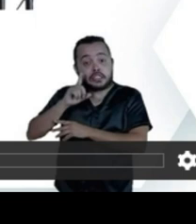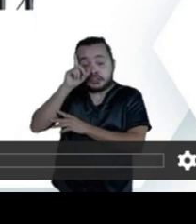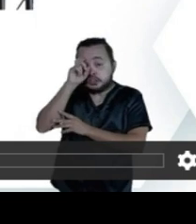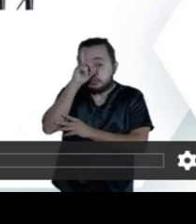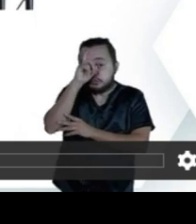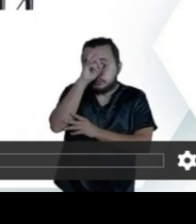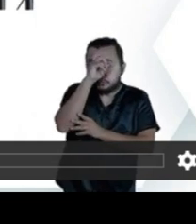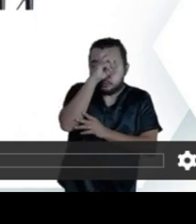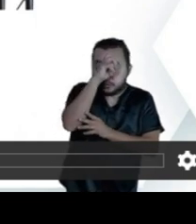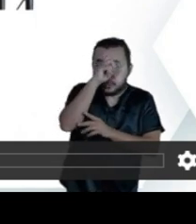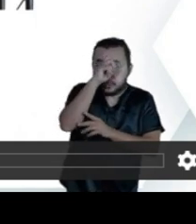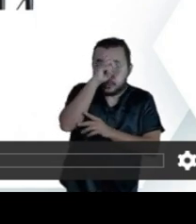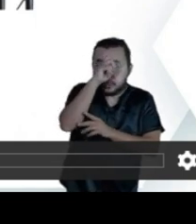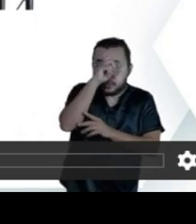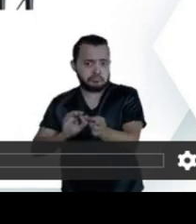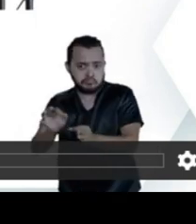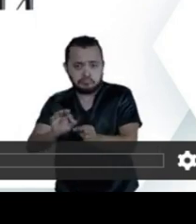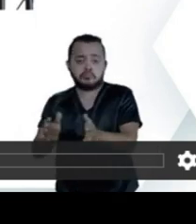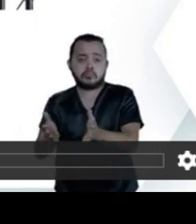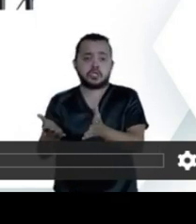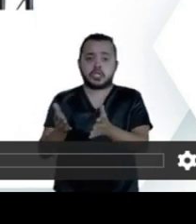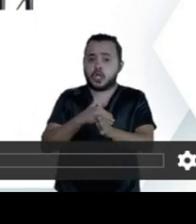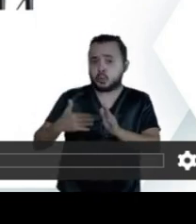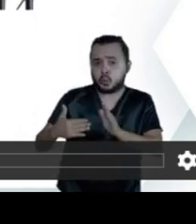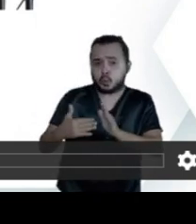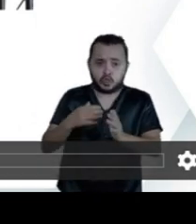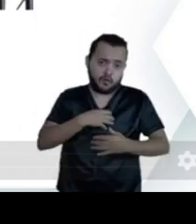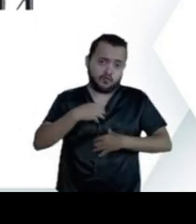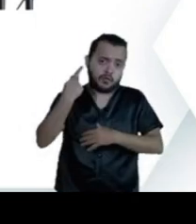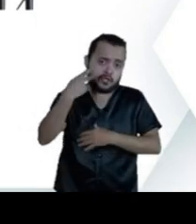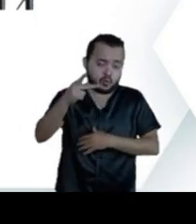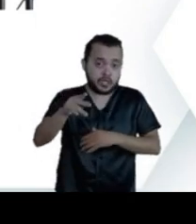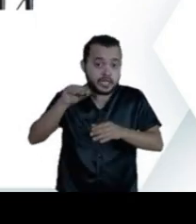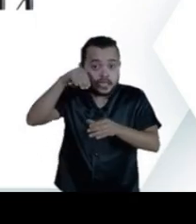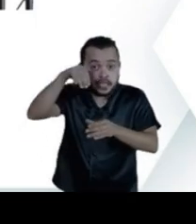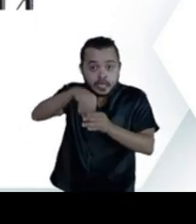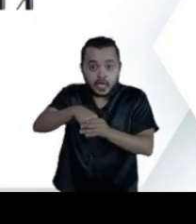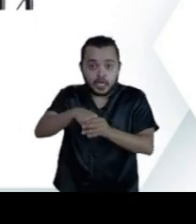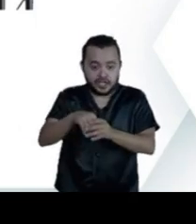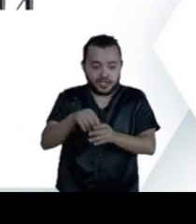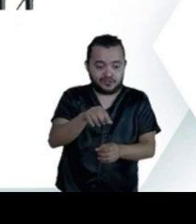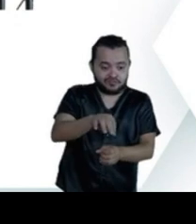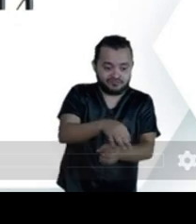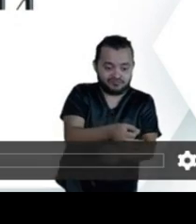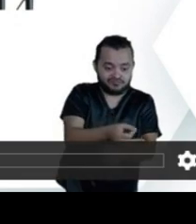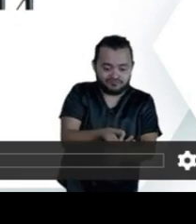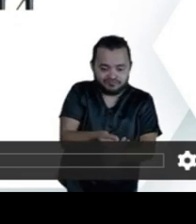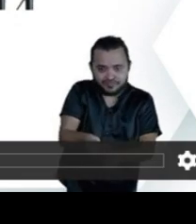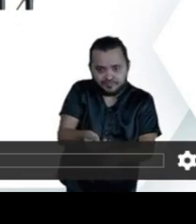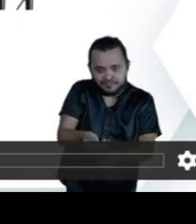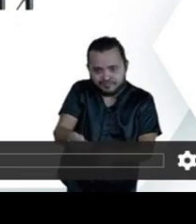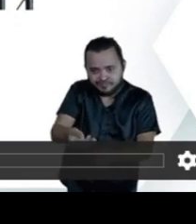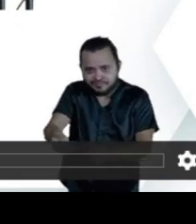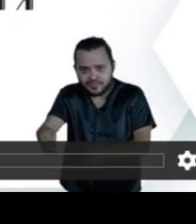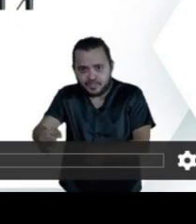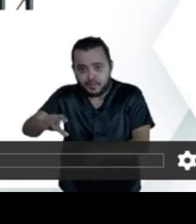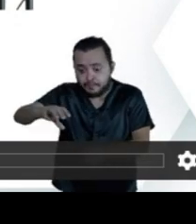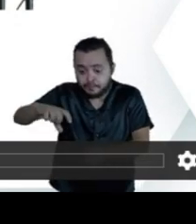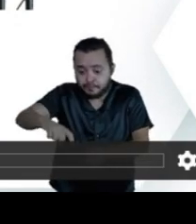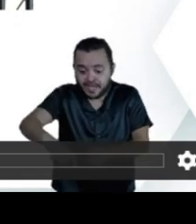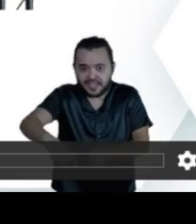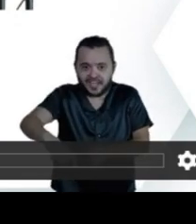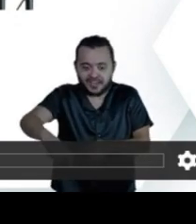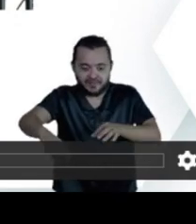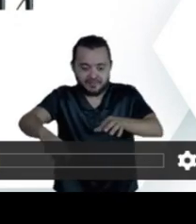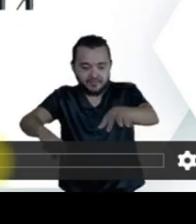certificado o curso é muito bom e ainda tem acompanhamento pelo WhatsApp eu falei pow cara polegar o curso Então